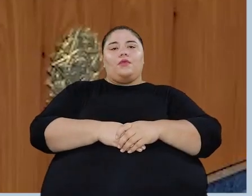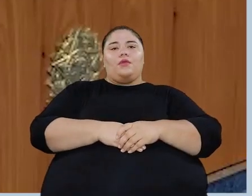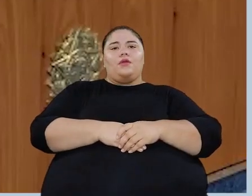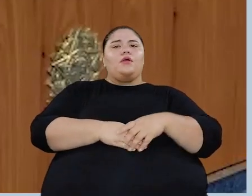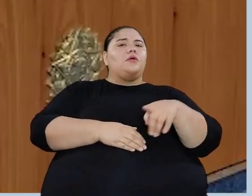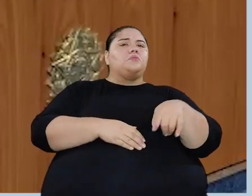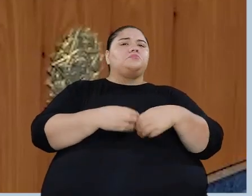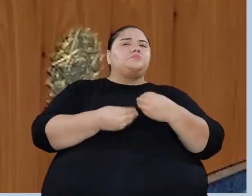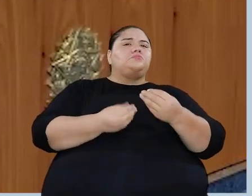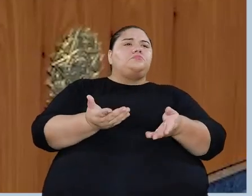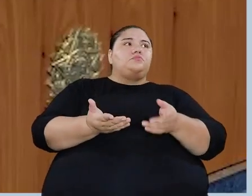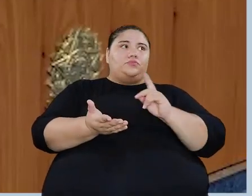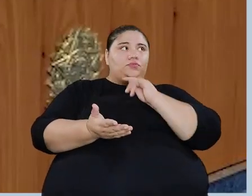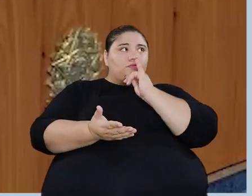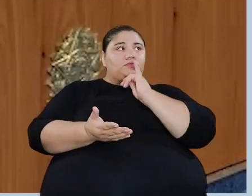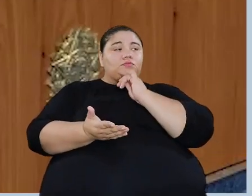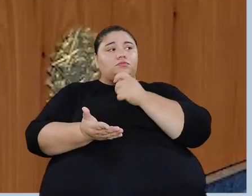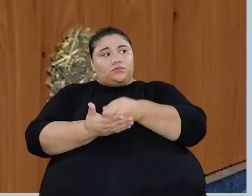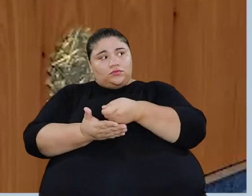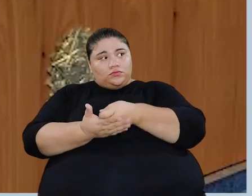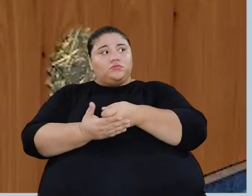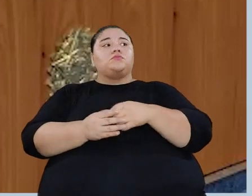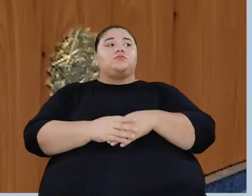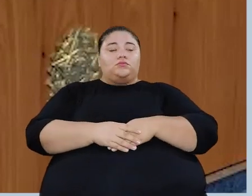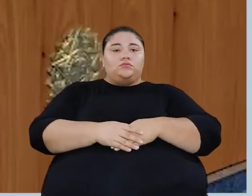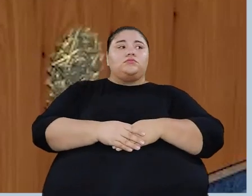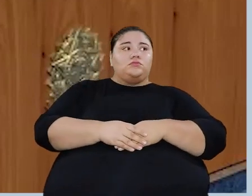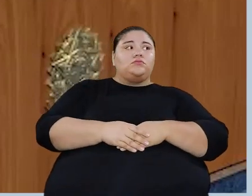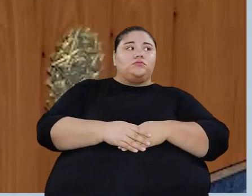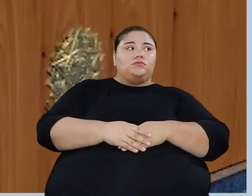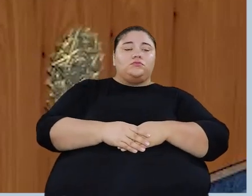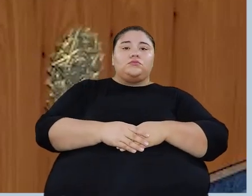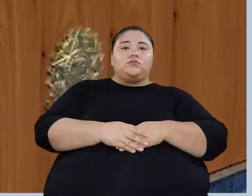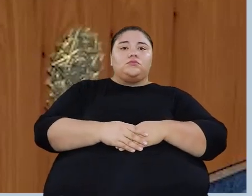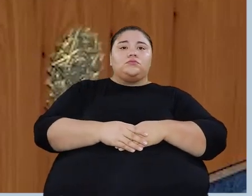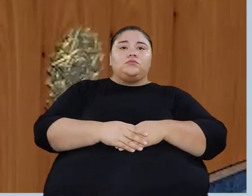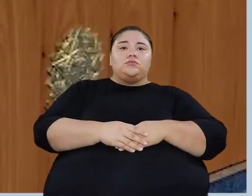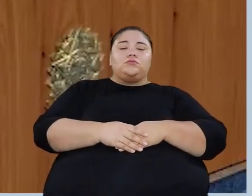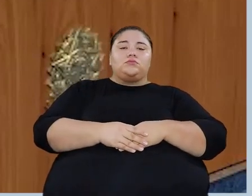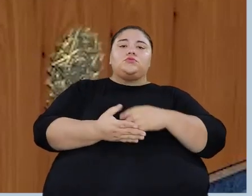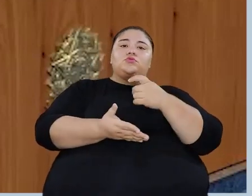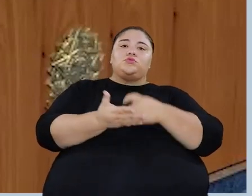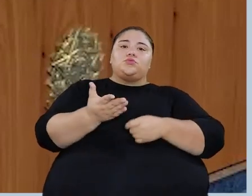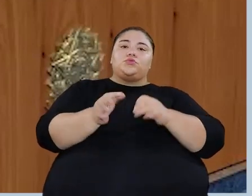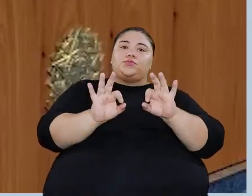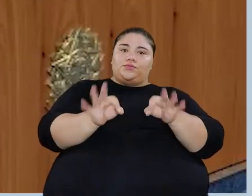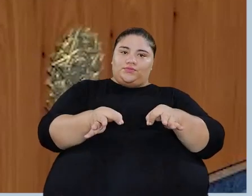aqui a obrigação acessória de retenção. De retenção do tributo. Isso.